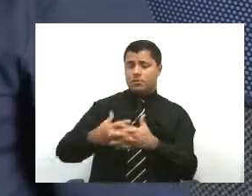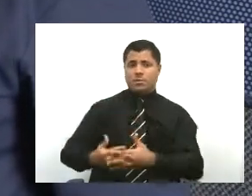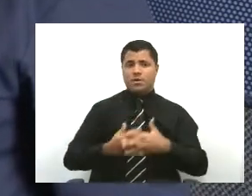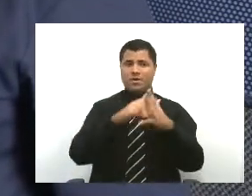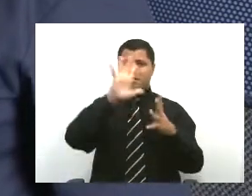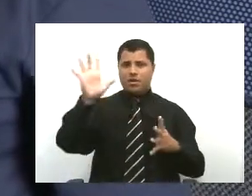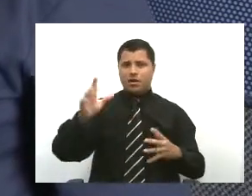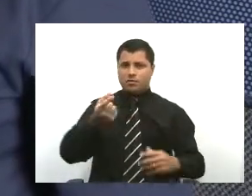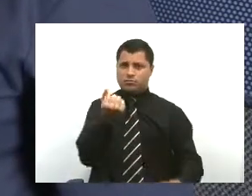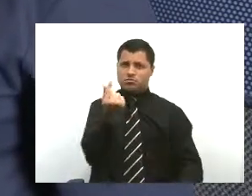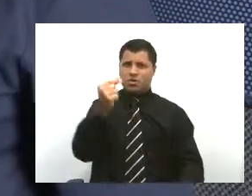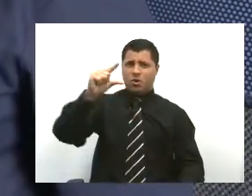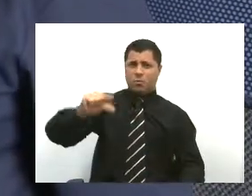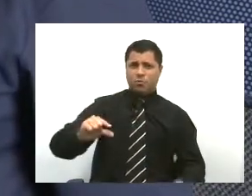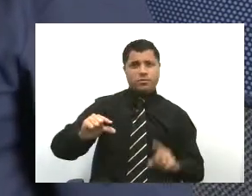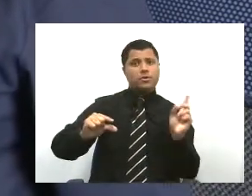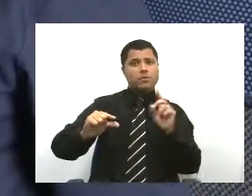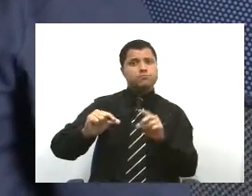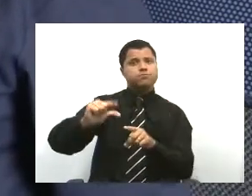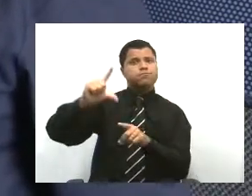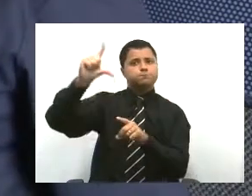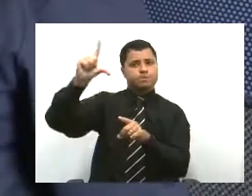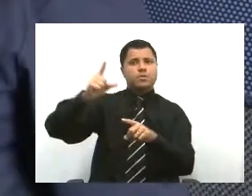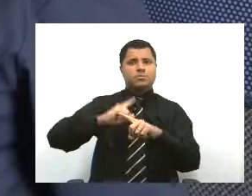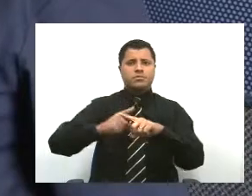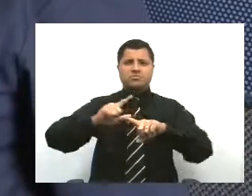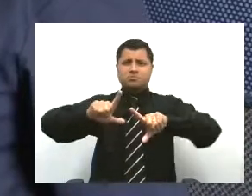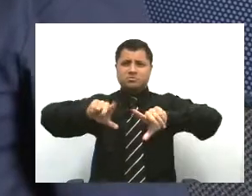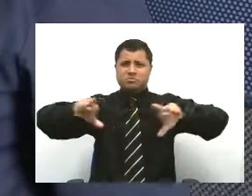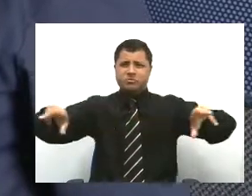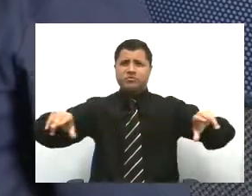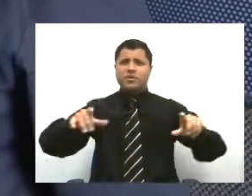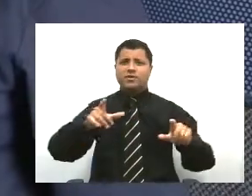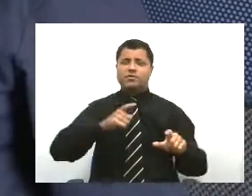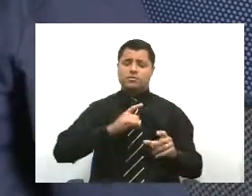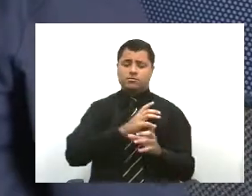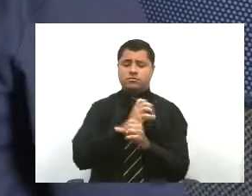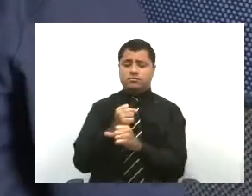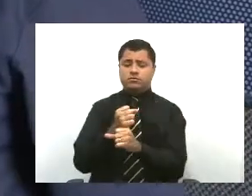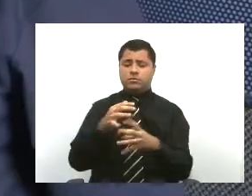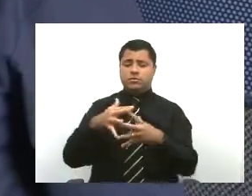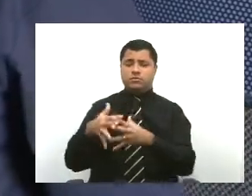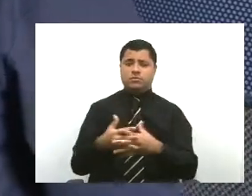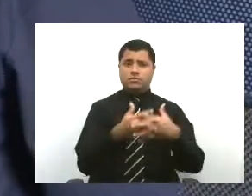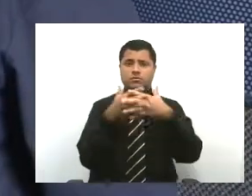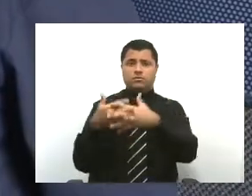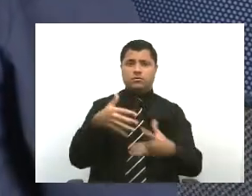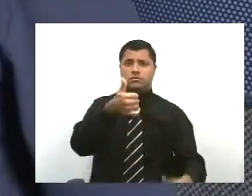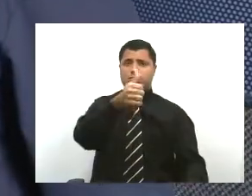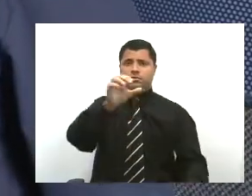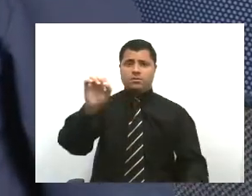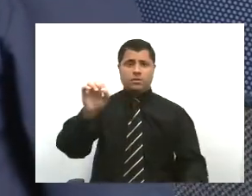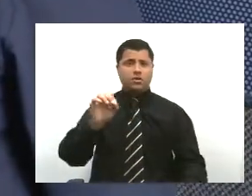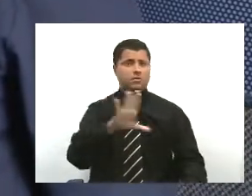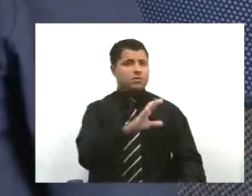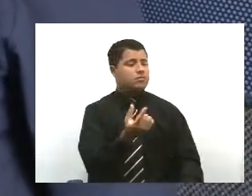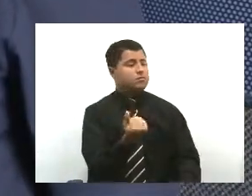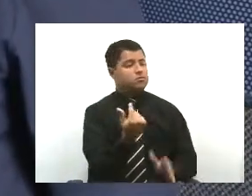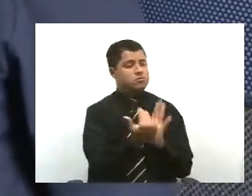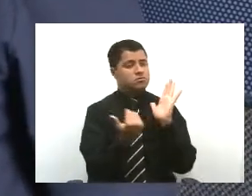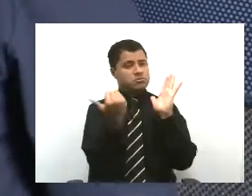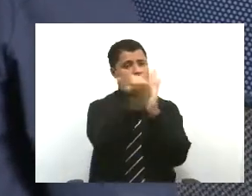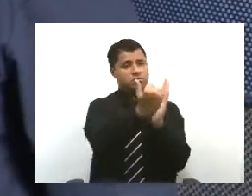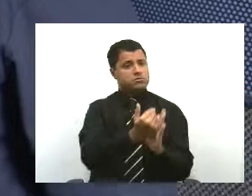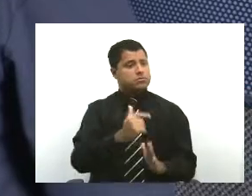não fica muito barata com a quantidade de equipamentos que a gente tem. Hoje nós temos 10 carros. Para trazer mais recurso, você acha que é necessário